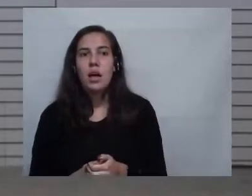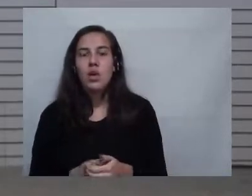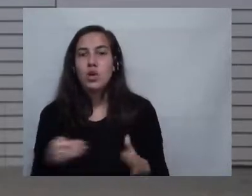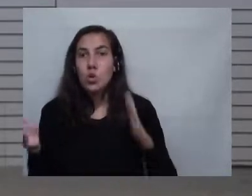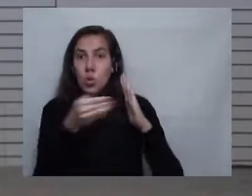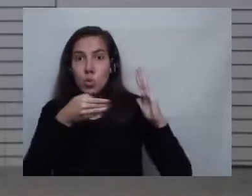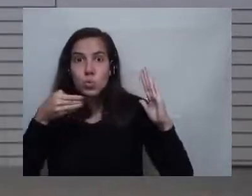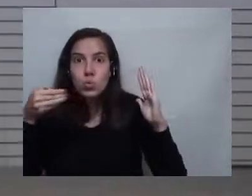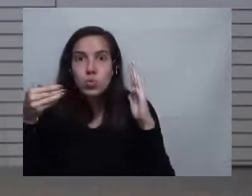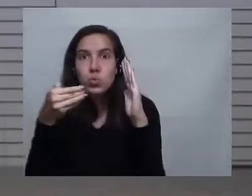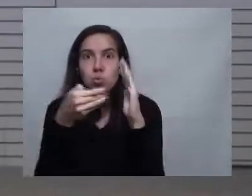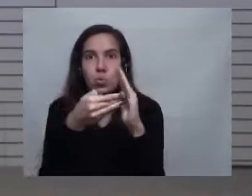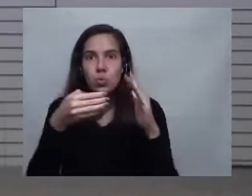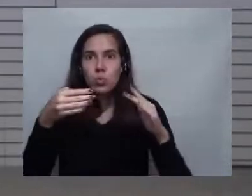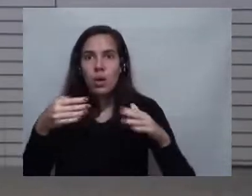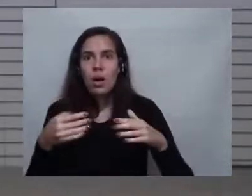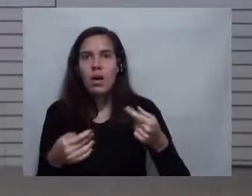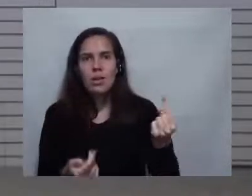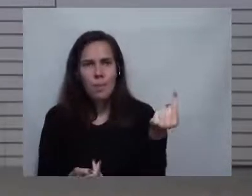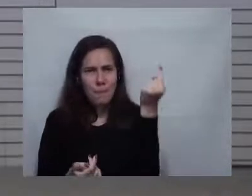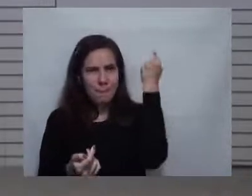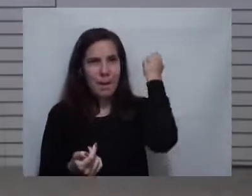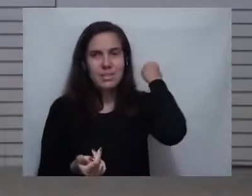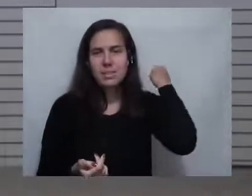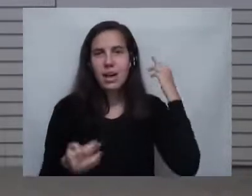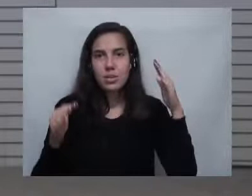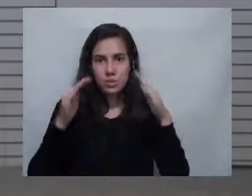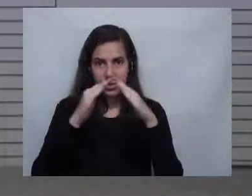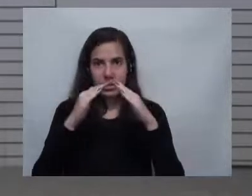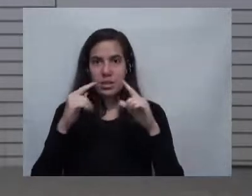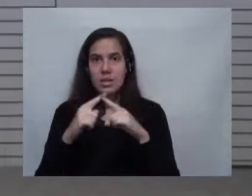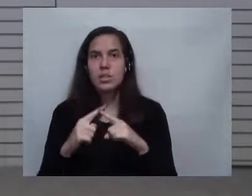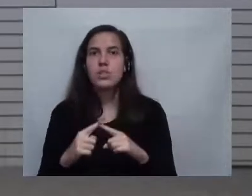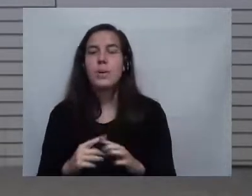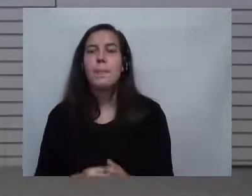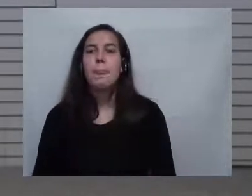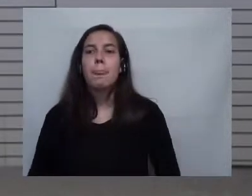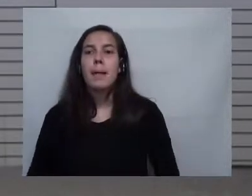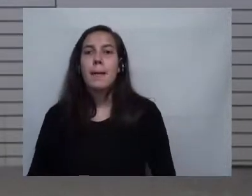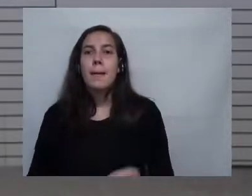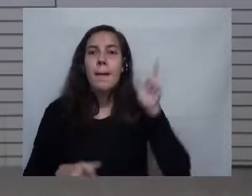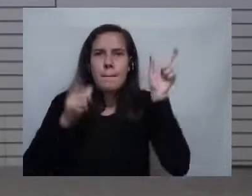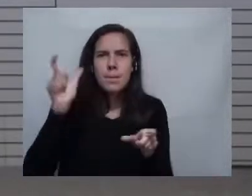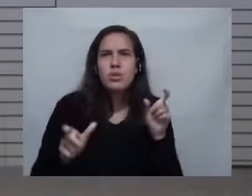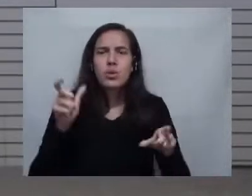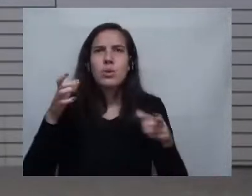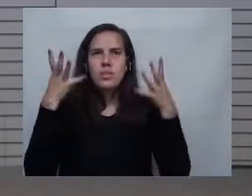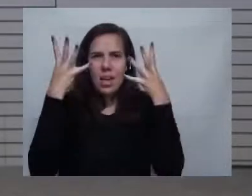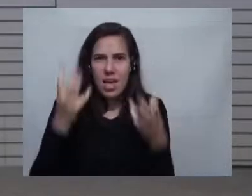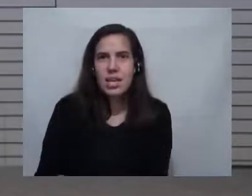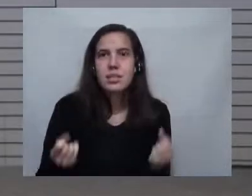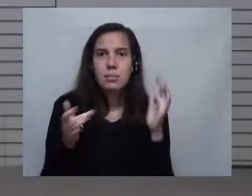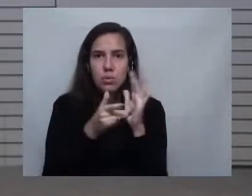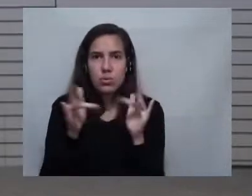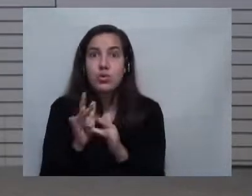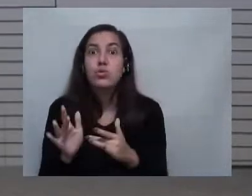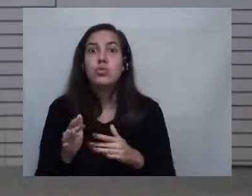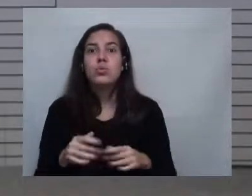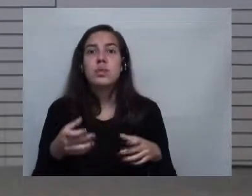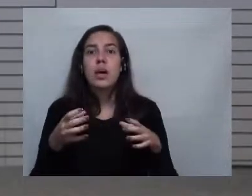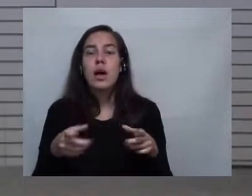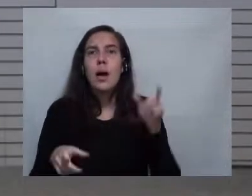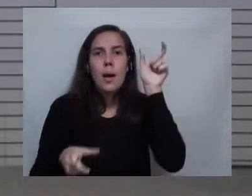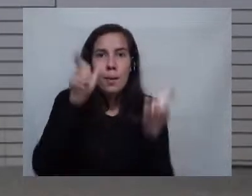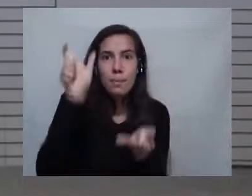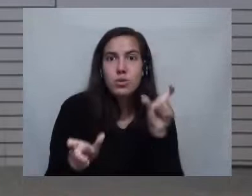ao longo da história da igreja uma das conversões da proclamação do Evangelho